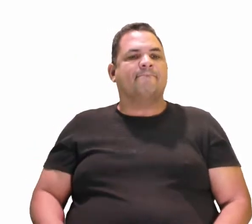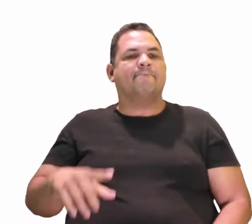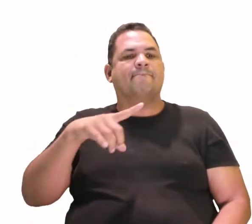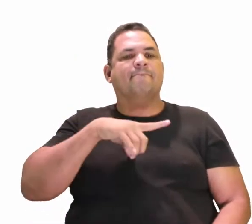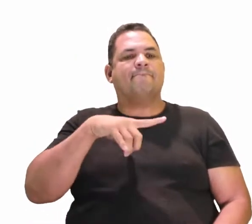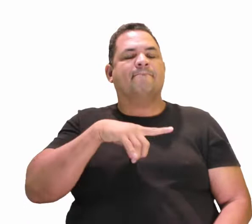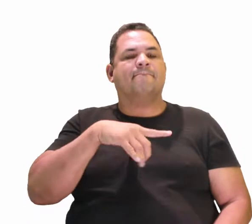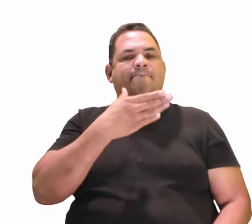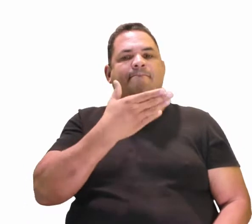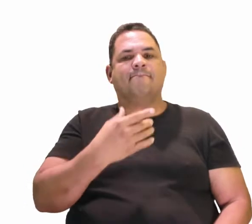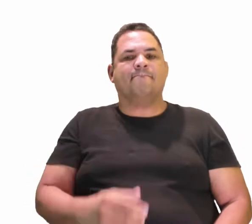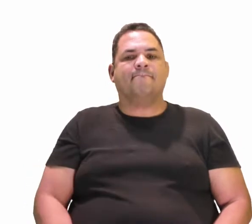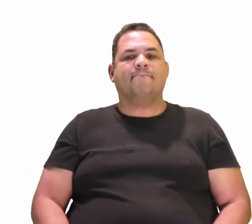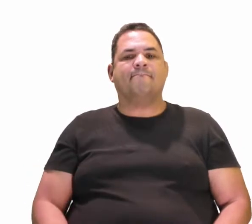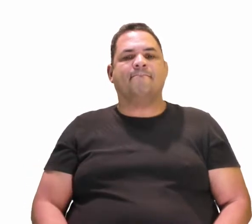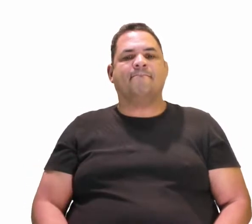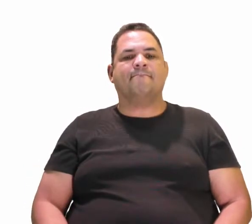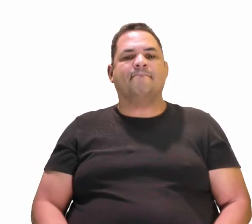temos aqui